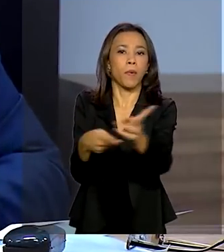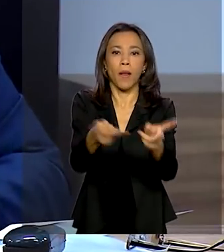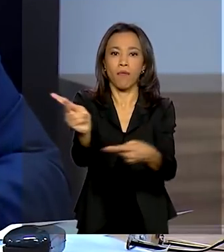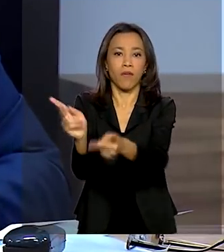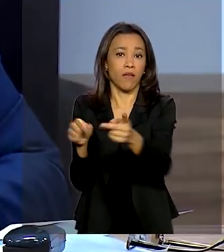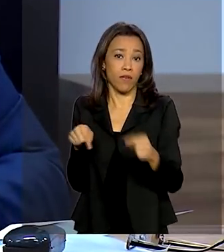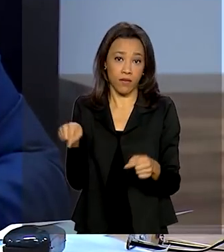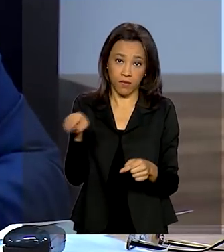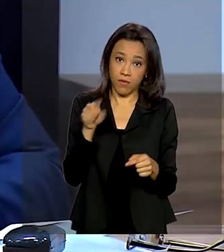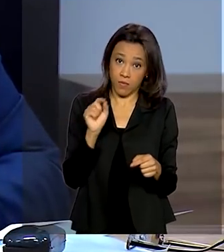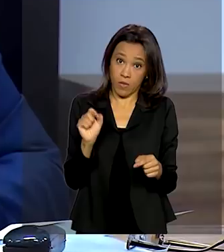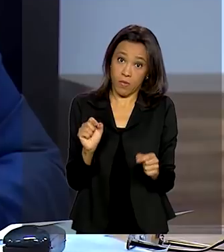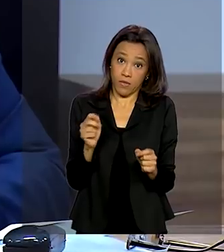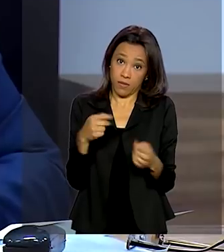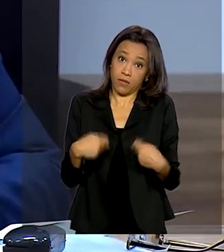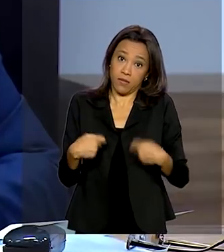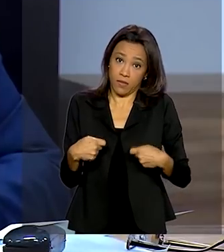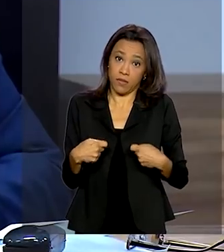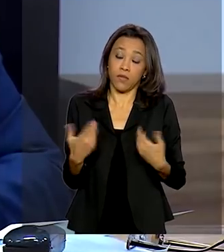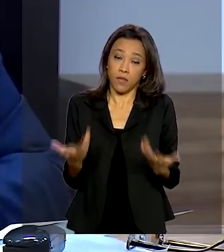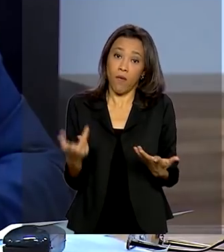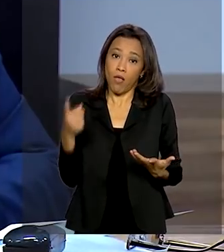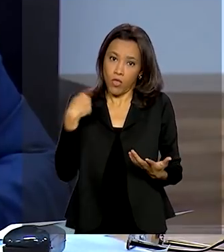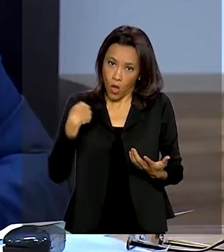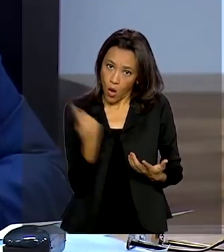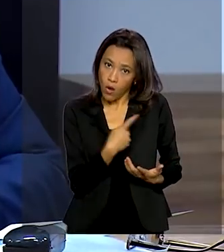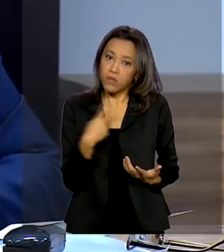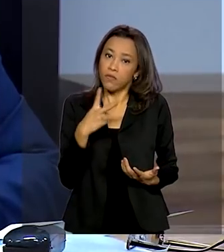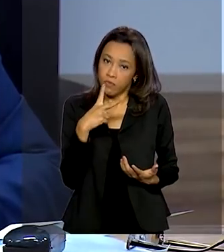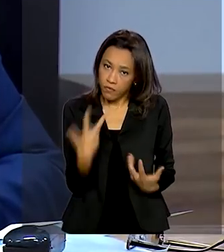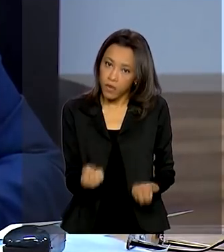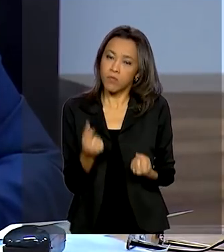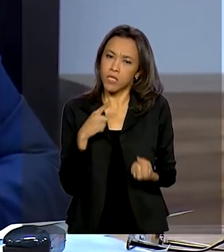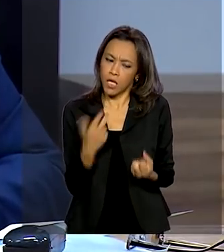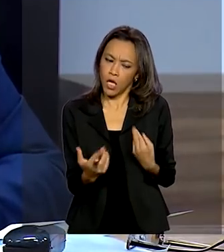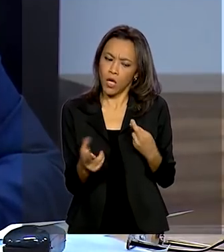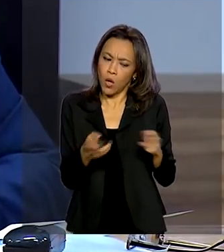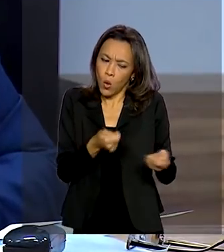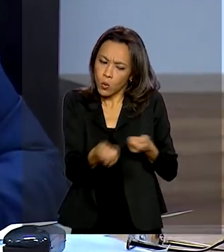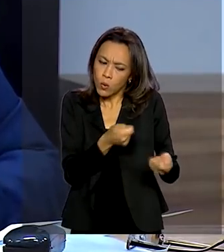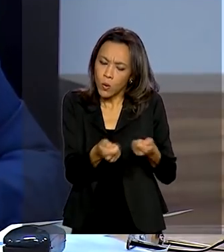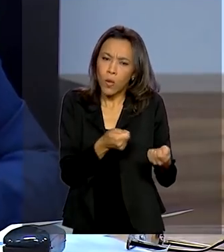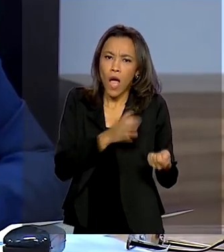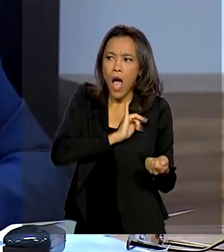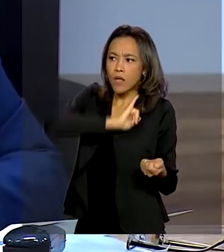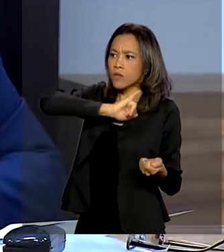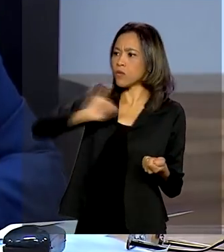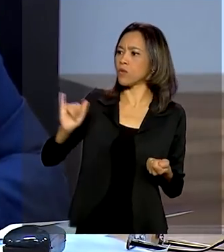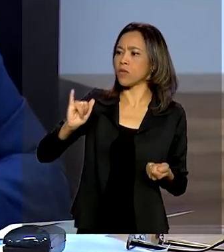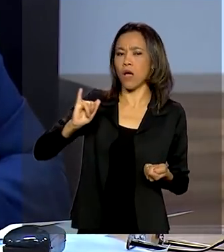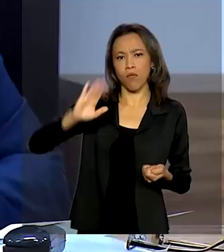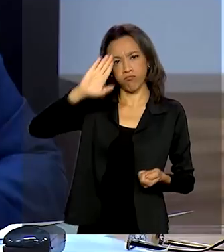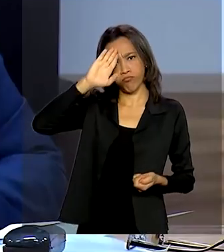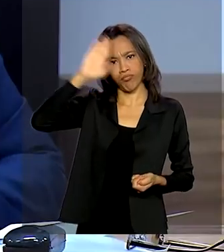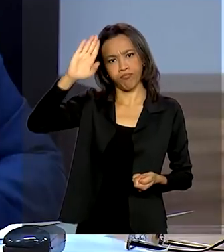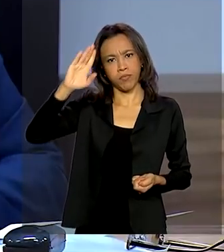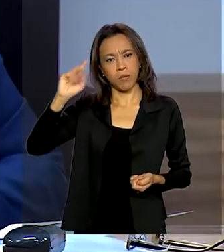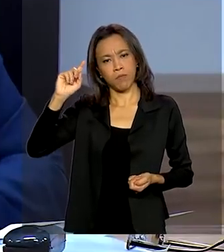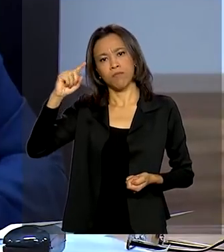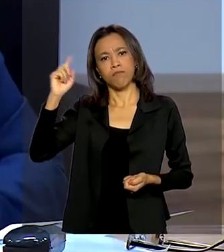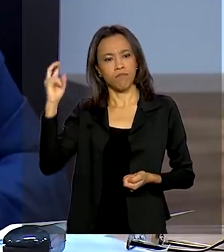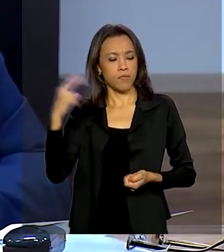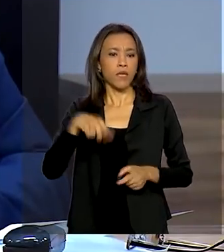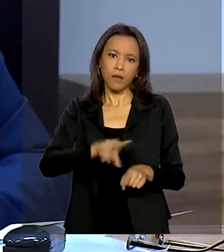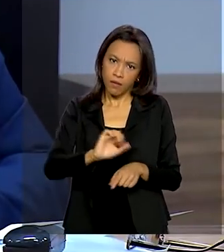dessa população. Então, esse controle nós teremos que acionar as capitanias dos portos e, óbvio, os governos